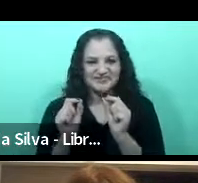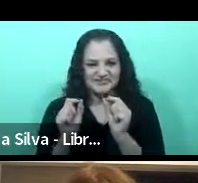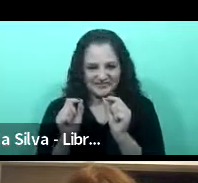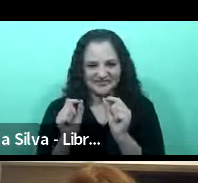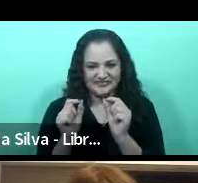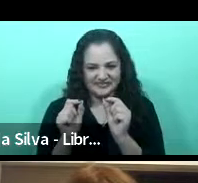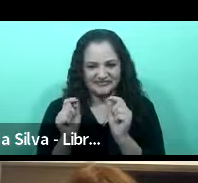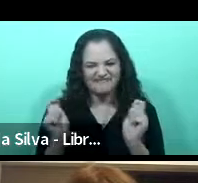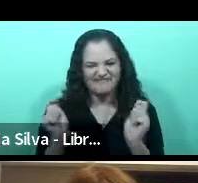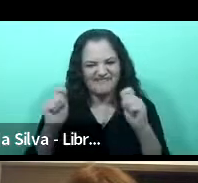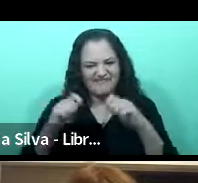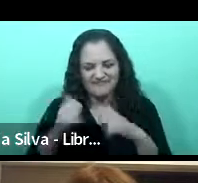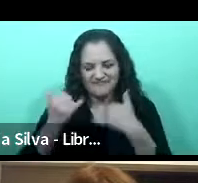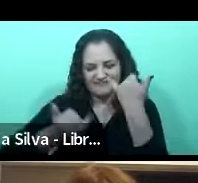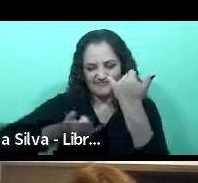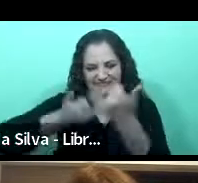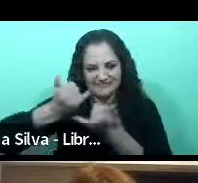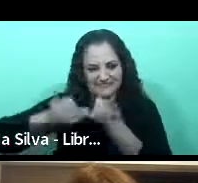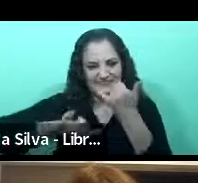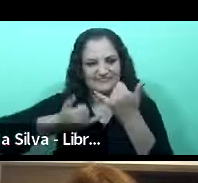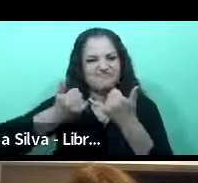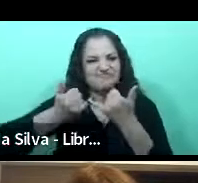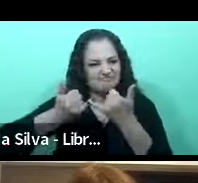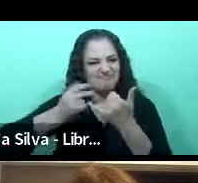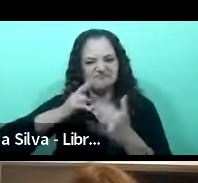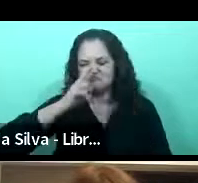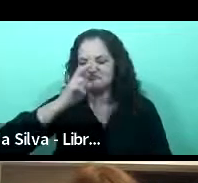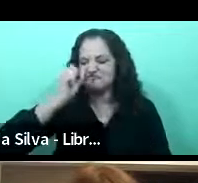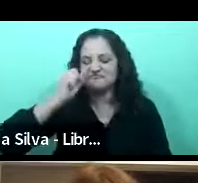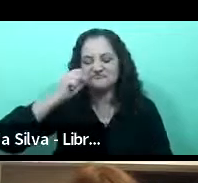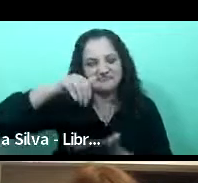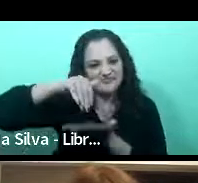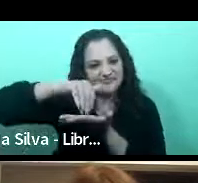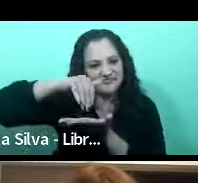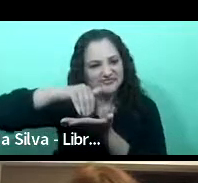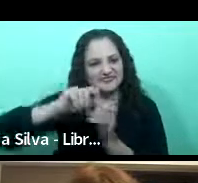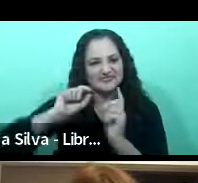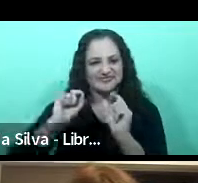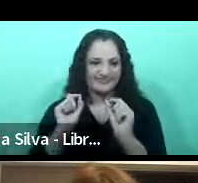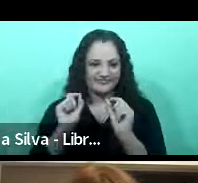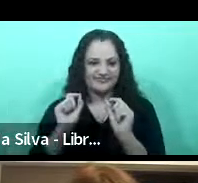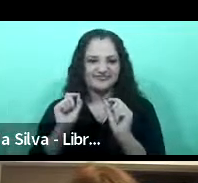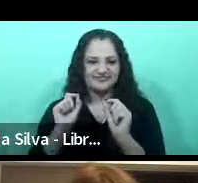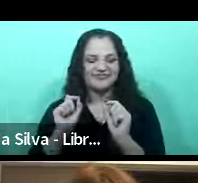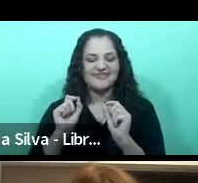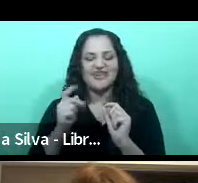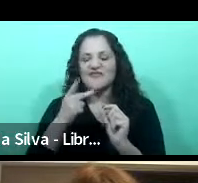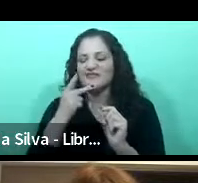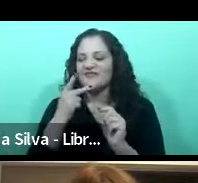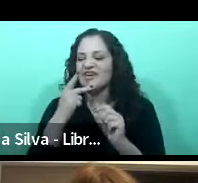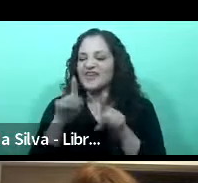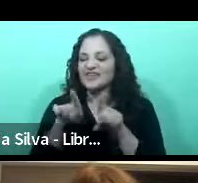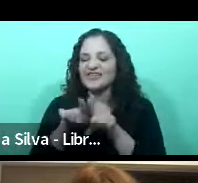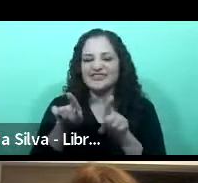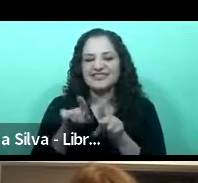dessa potência do brincar, e mais para o fim, um pouco dessa